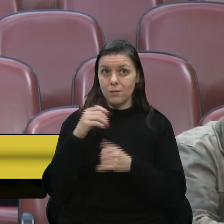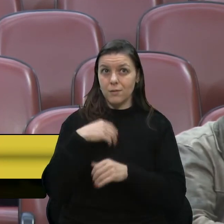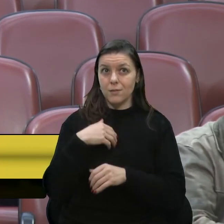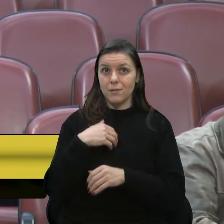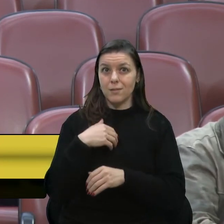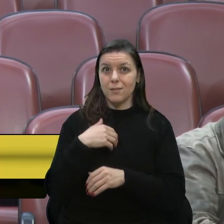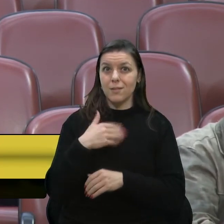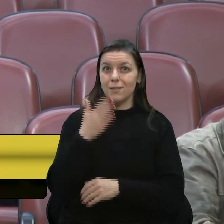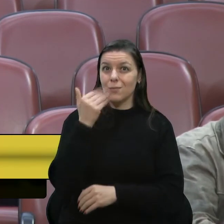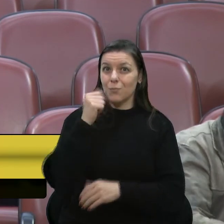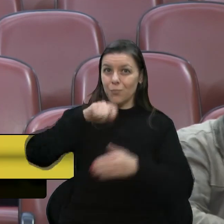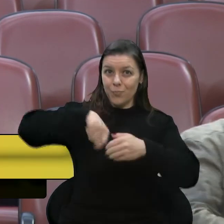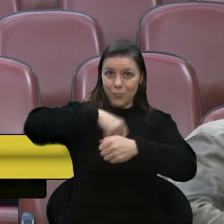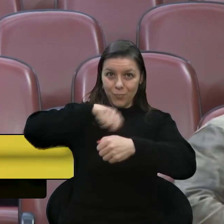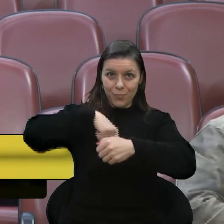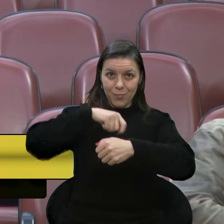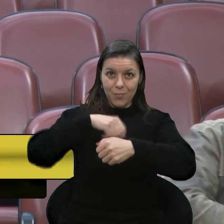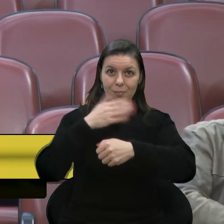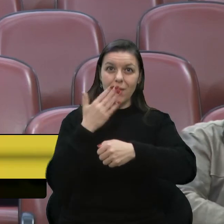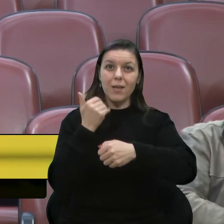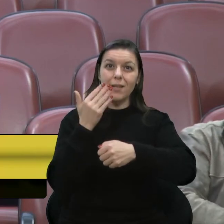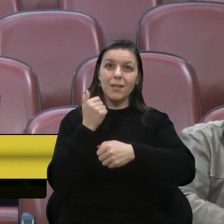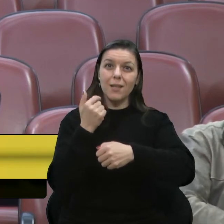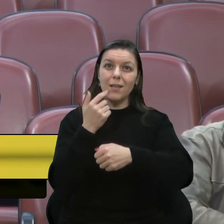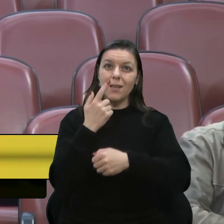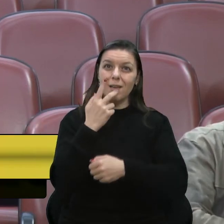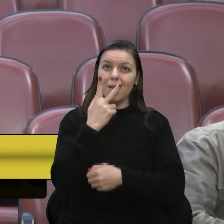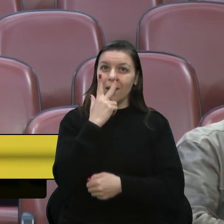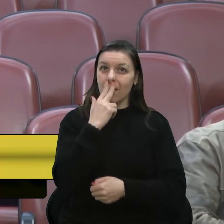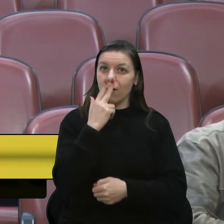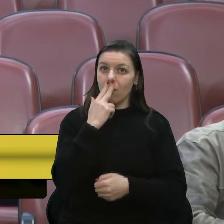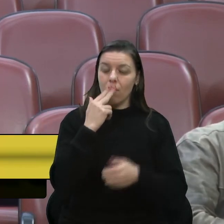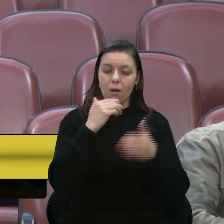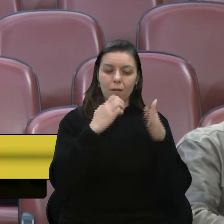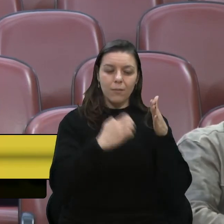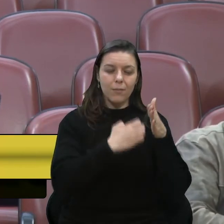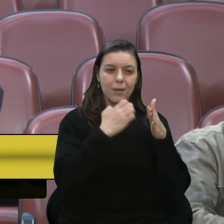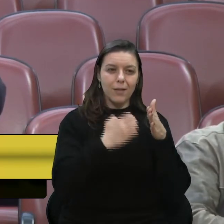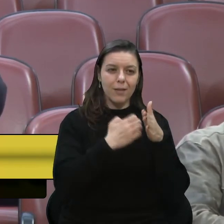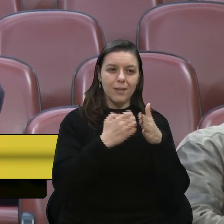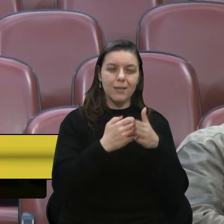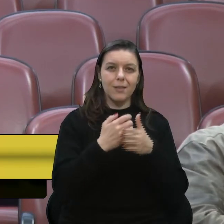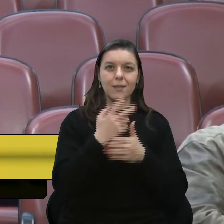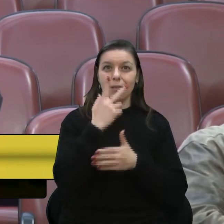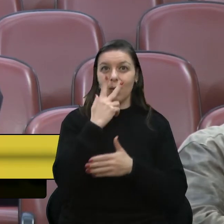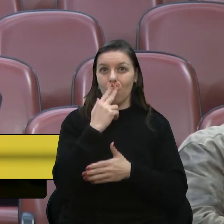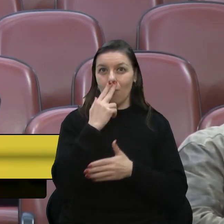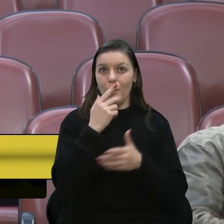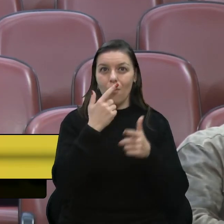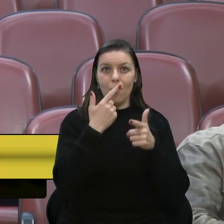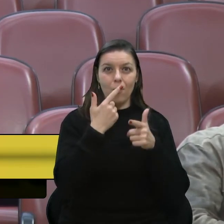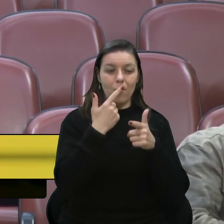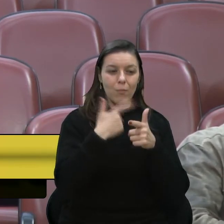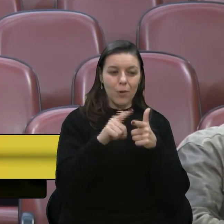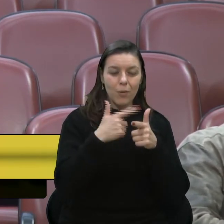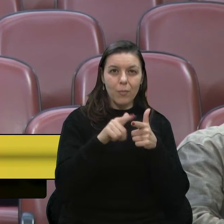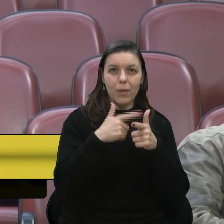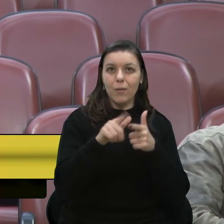merendeiras da mesma empresa que continua o mesmo problema de não receberem os seus